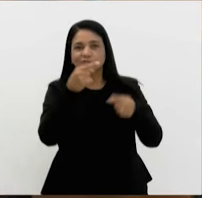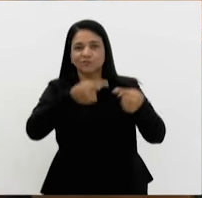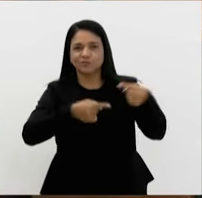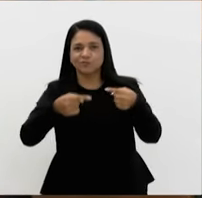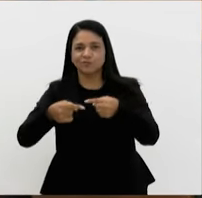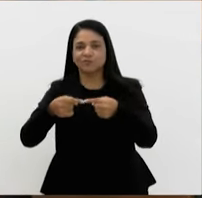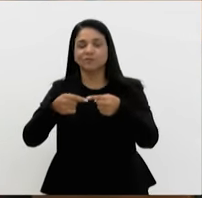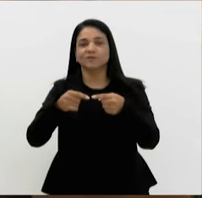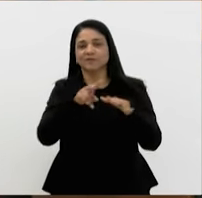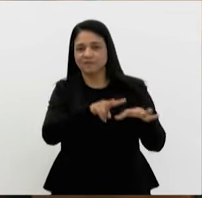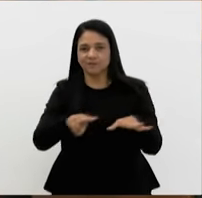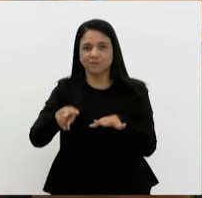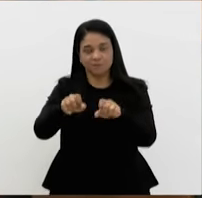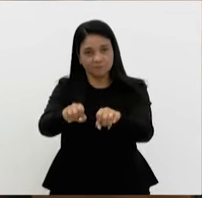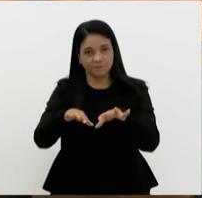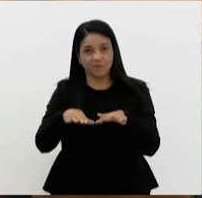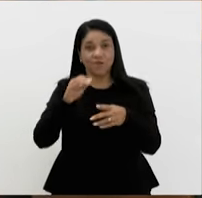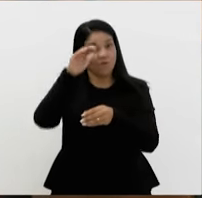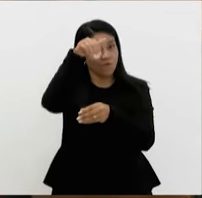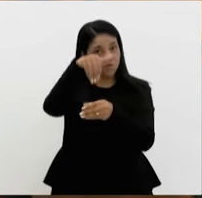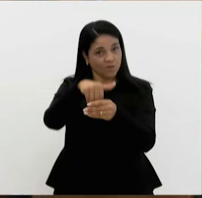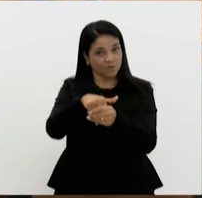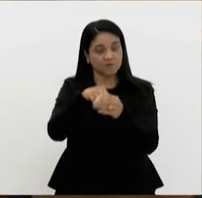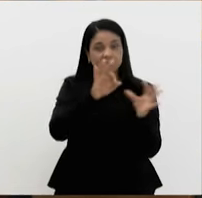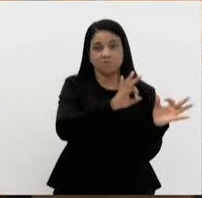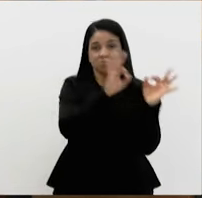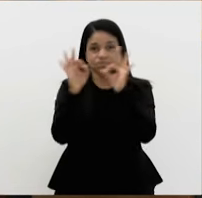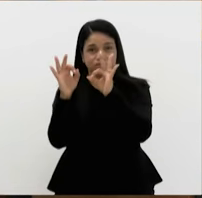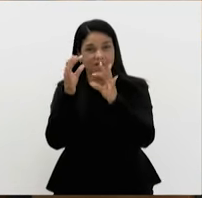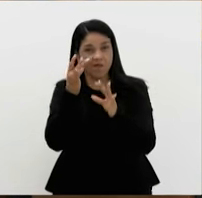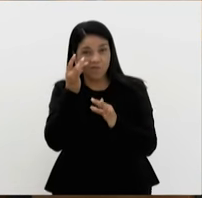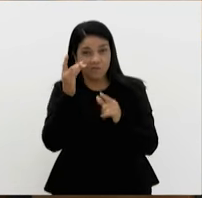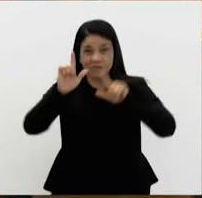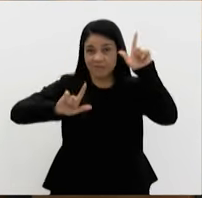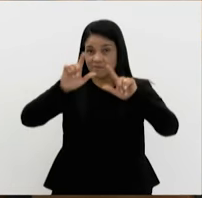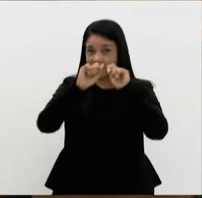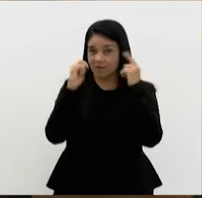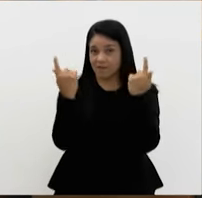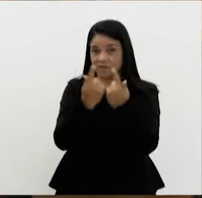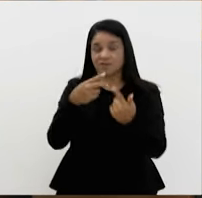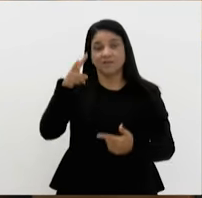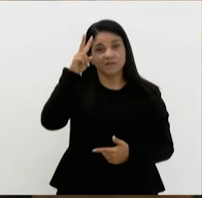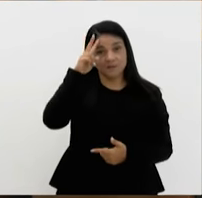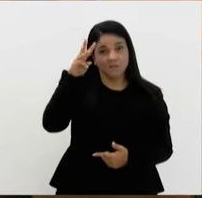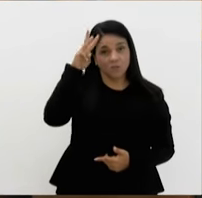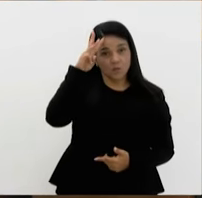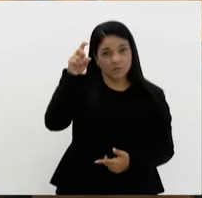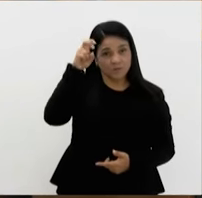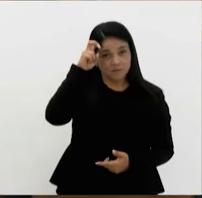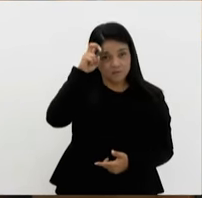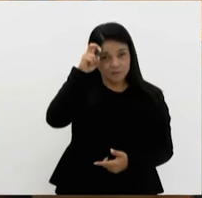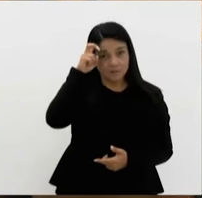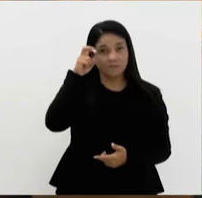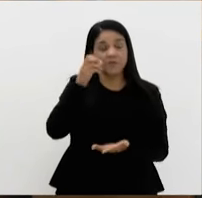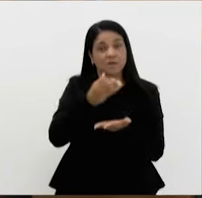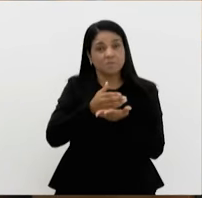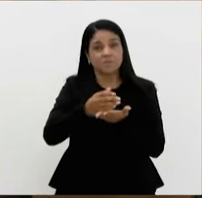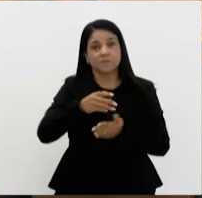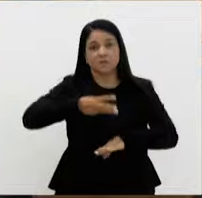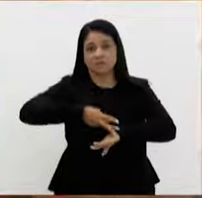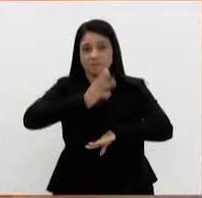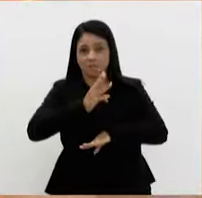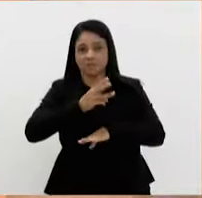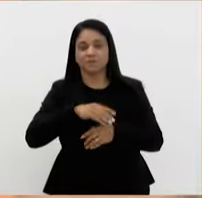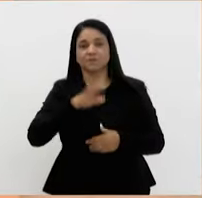semana no plenário. Todas as votações são transmitidas ao vivo pela TV Alerj, terças, quartas e quintas, a partir das